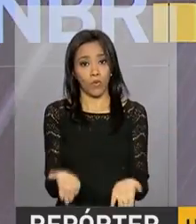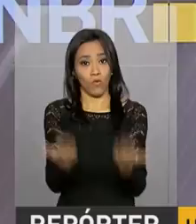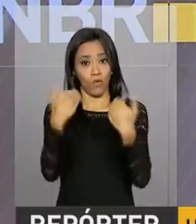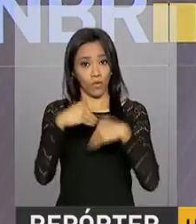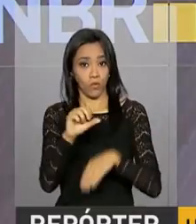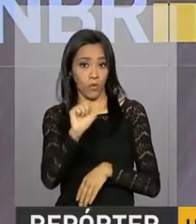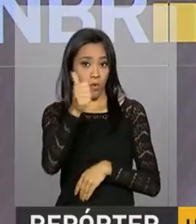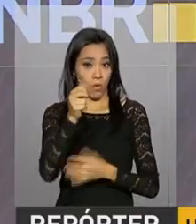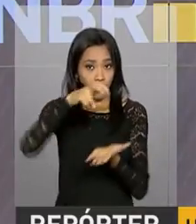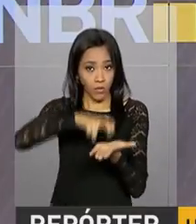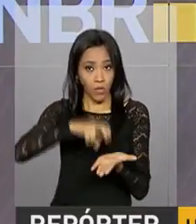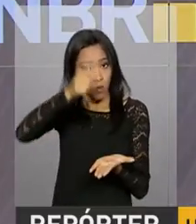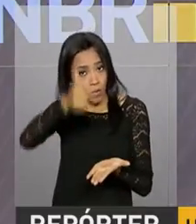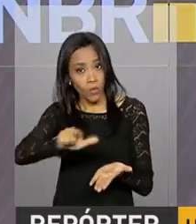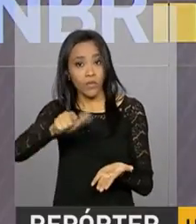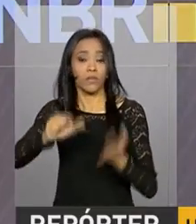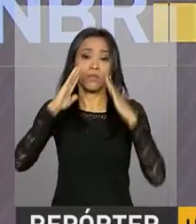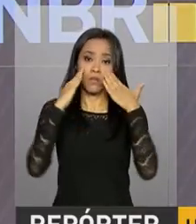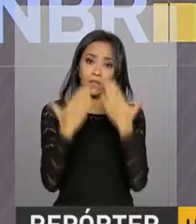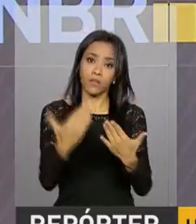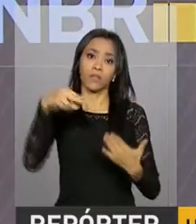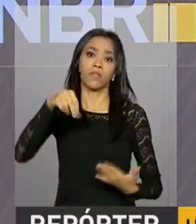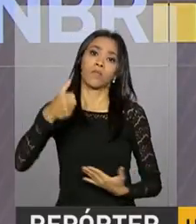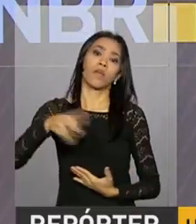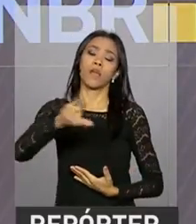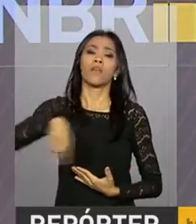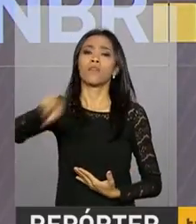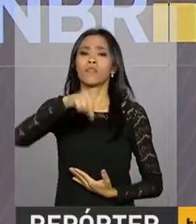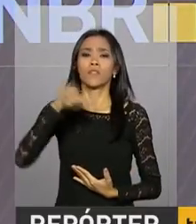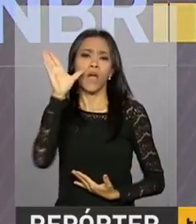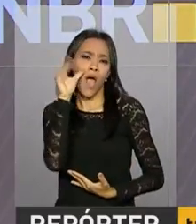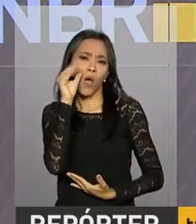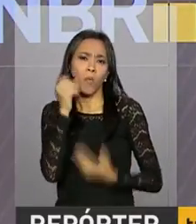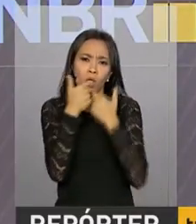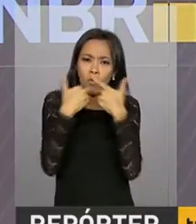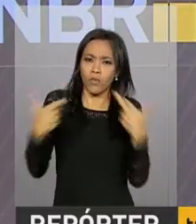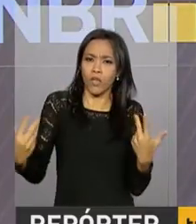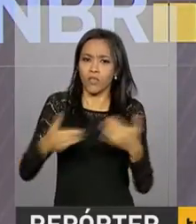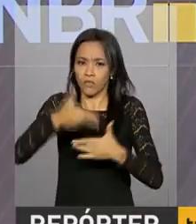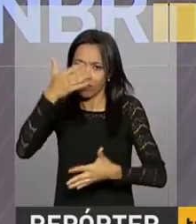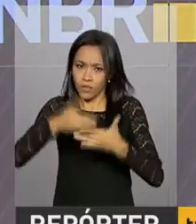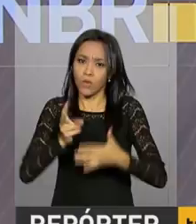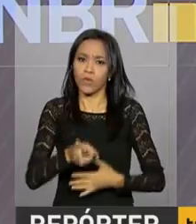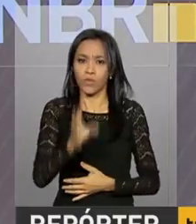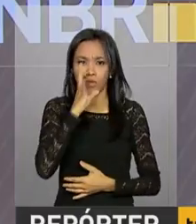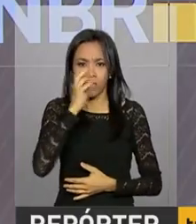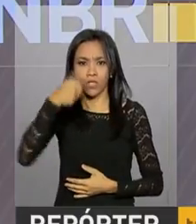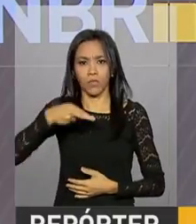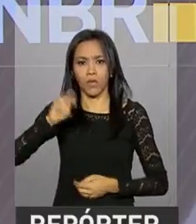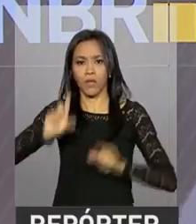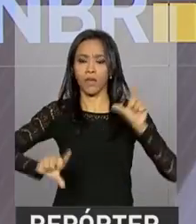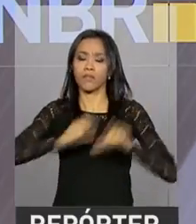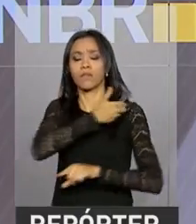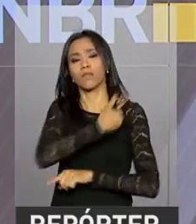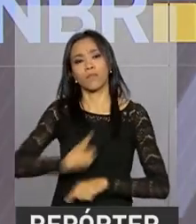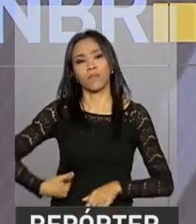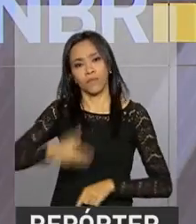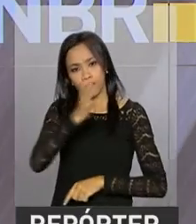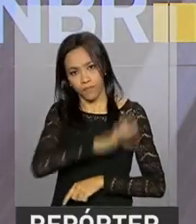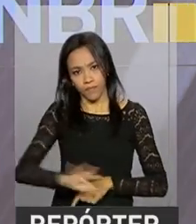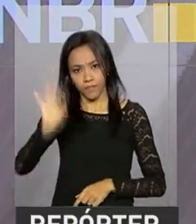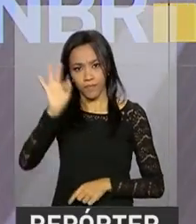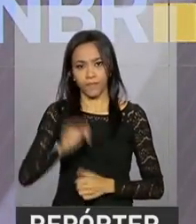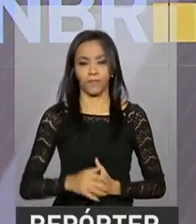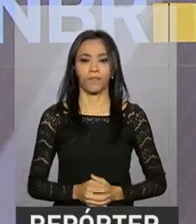11 da manhã na próxima edição do repórter nbr acompanhe as novidades também nossas redes sociais que eu tive com a gente que na tv nbr a tv do governo